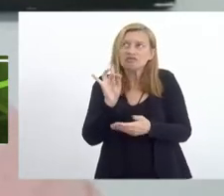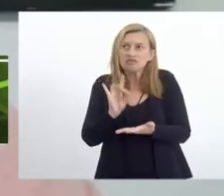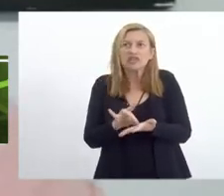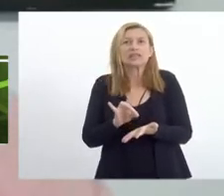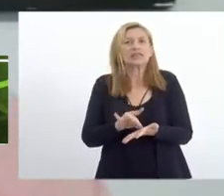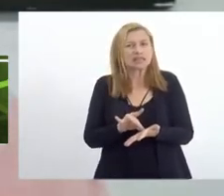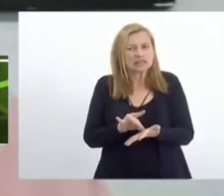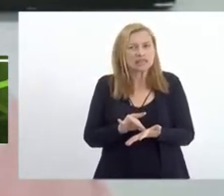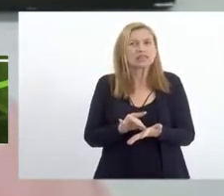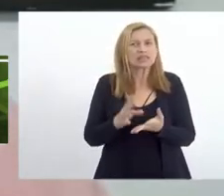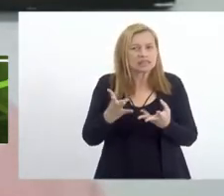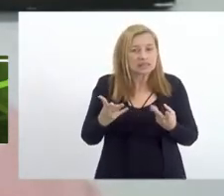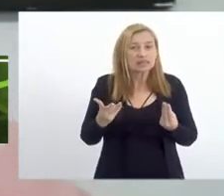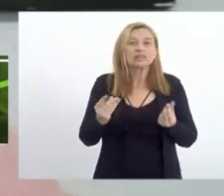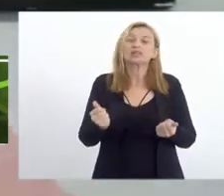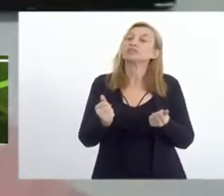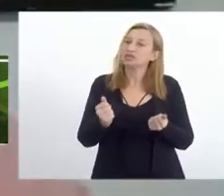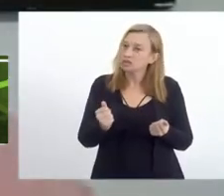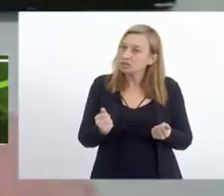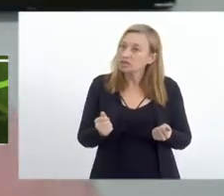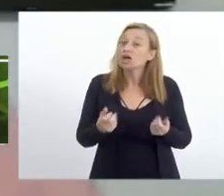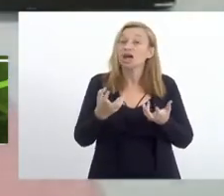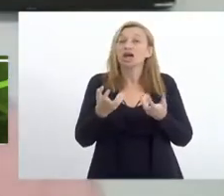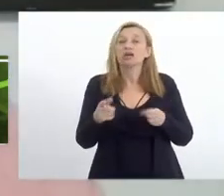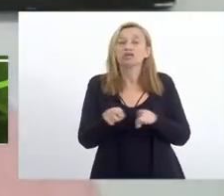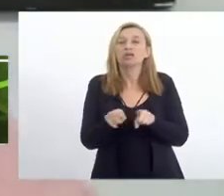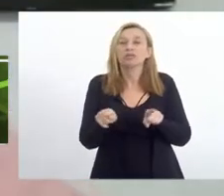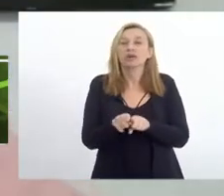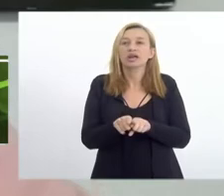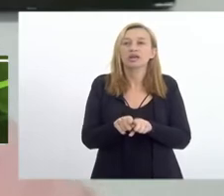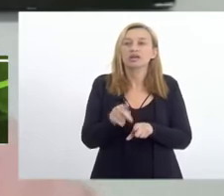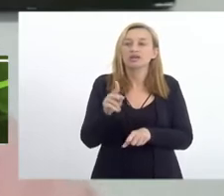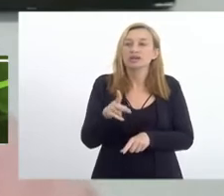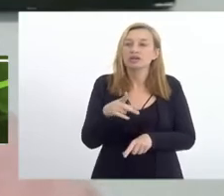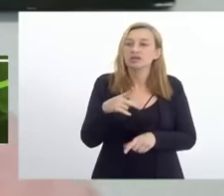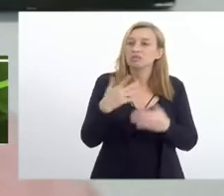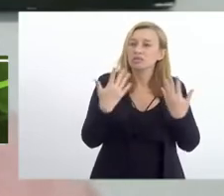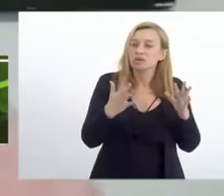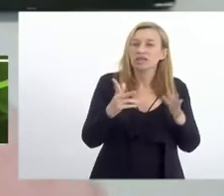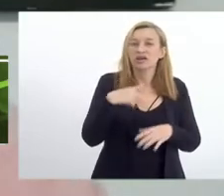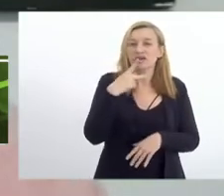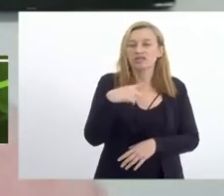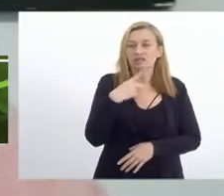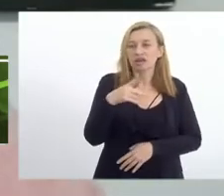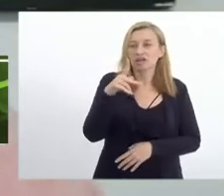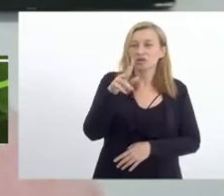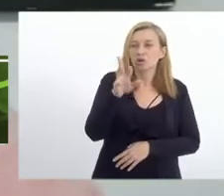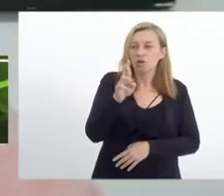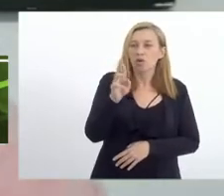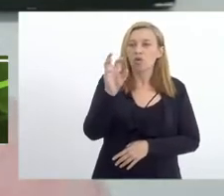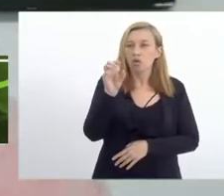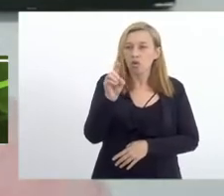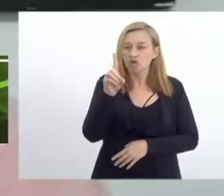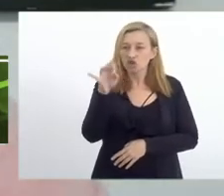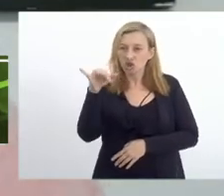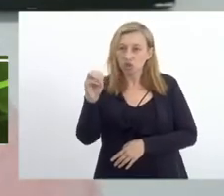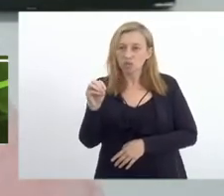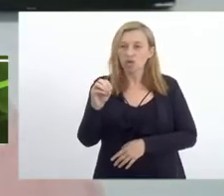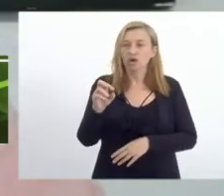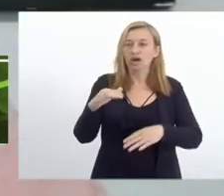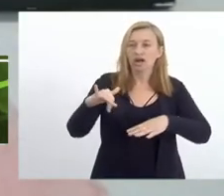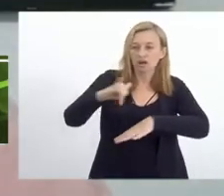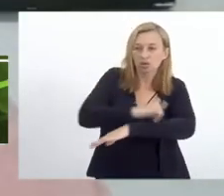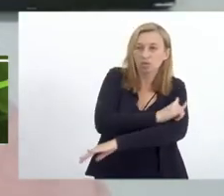realmente sensibilizado. Quero também fazer eco às palavras do Rodrigo, do aeroporto de Cabo Frio, e dizer que